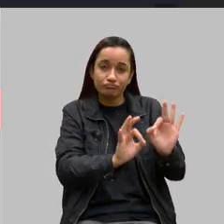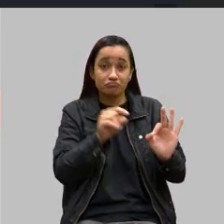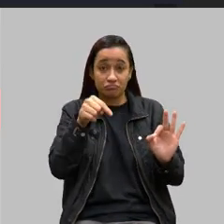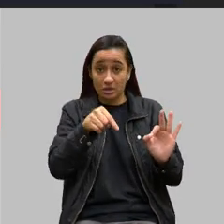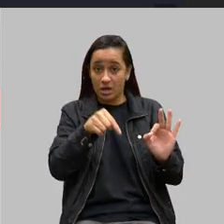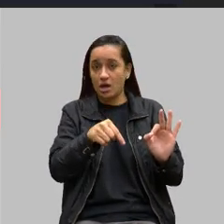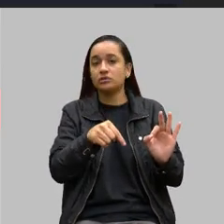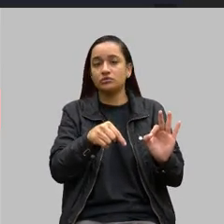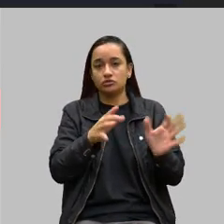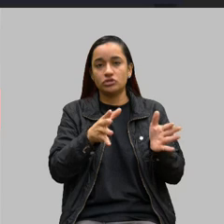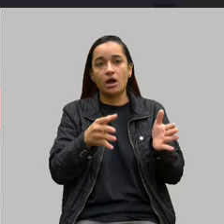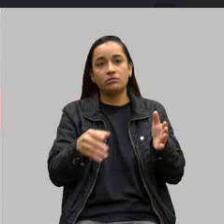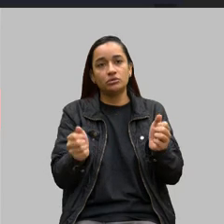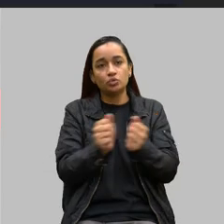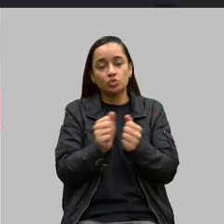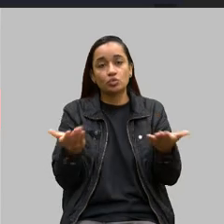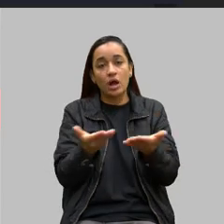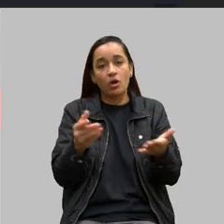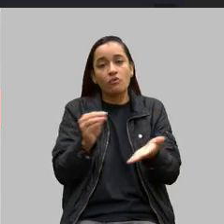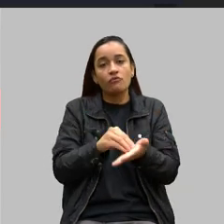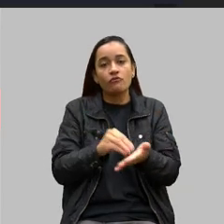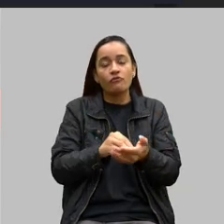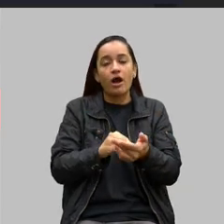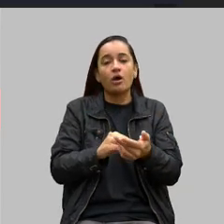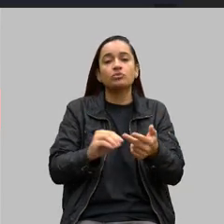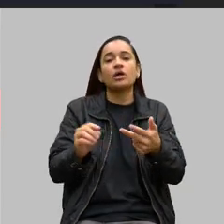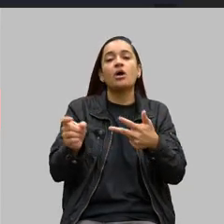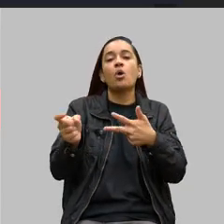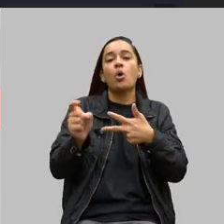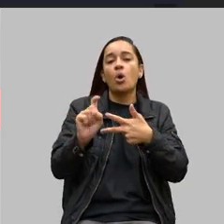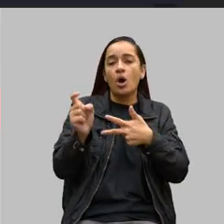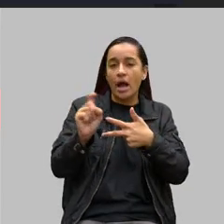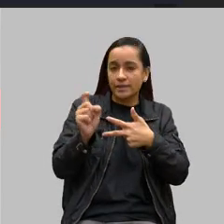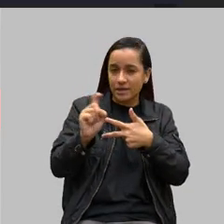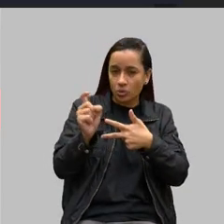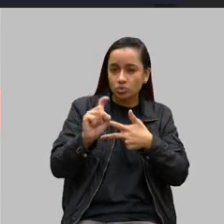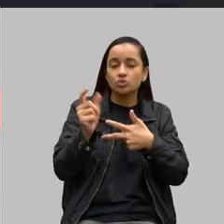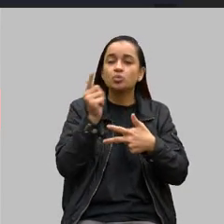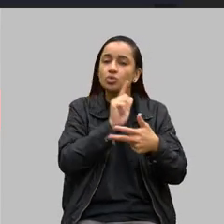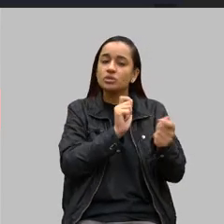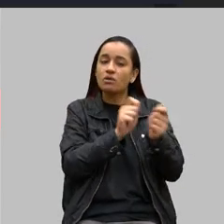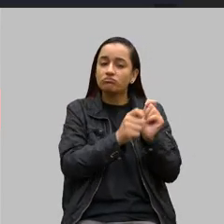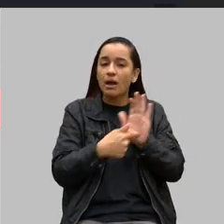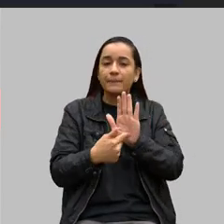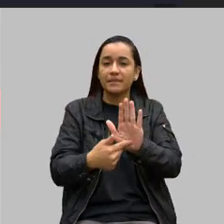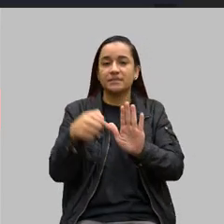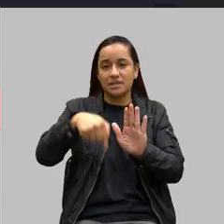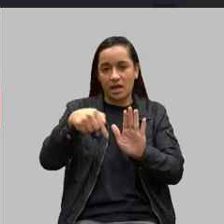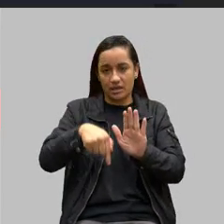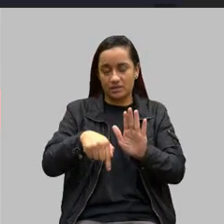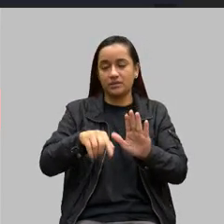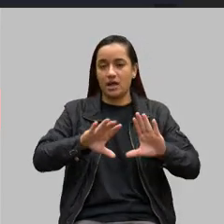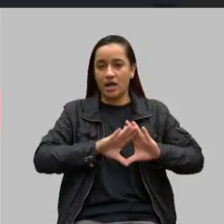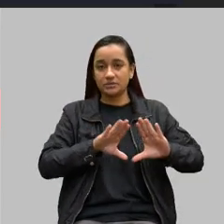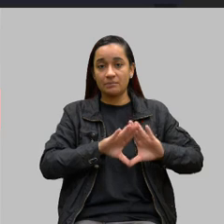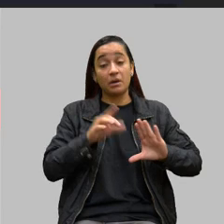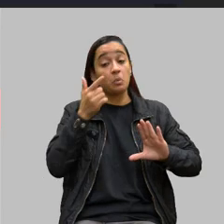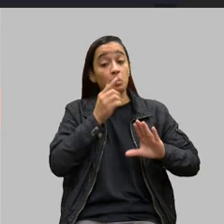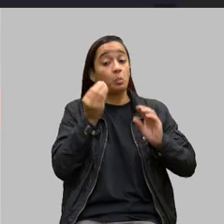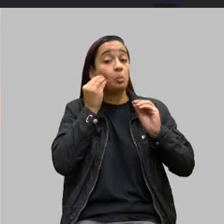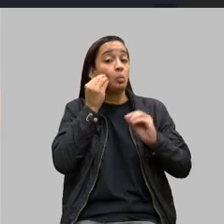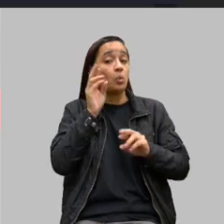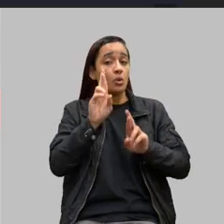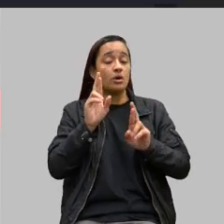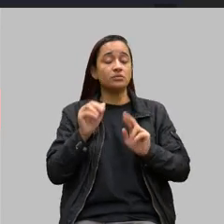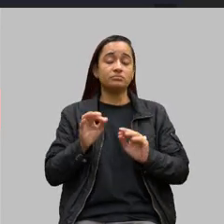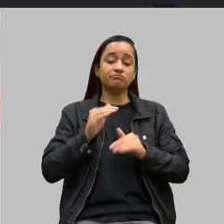do do executivo apresentar aqui a assembleia mas esperamos já no início né do próximo semestre trazer esse projeto para discussão nessa casa e contar